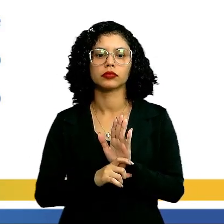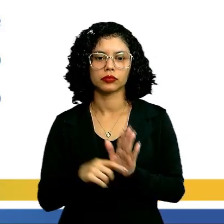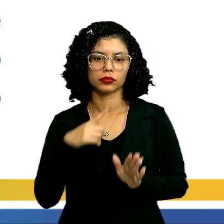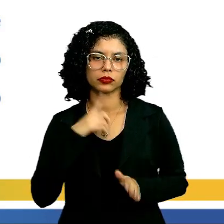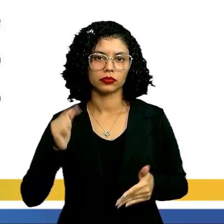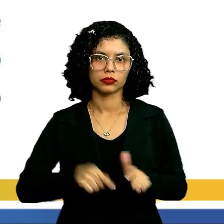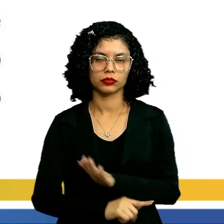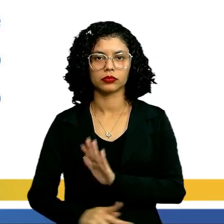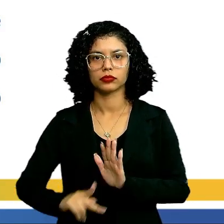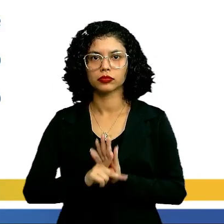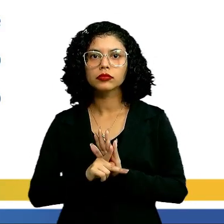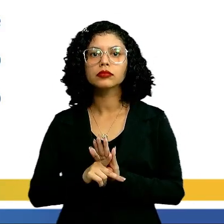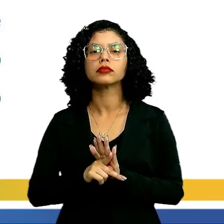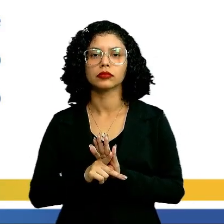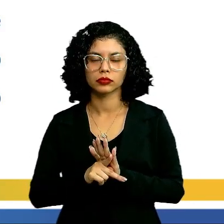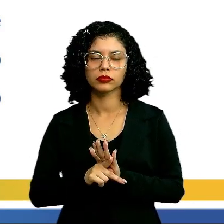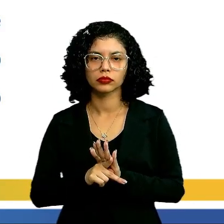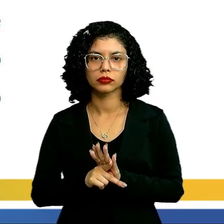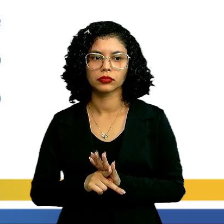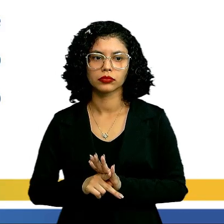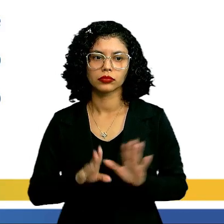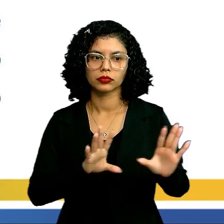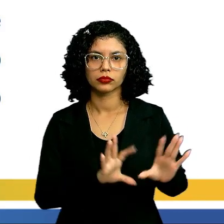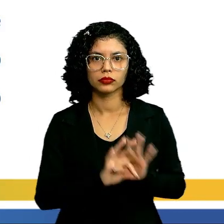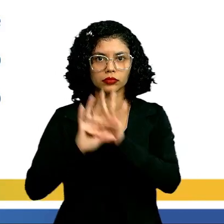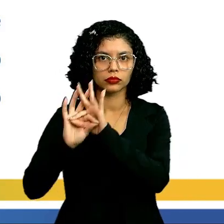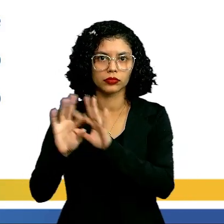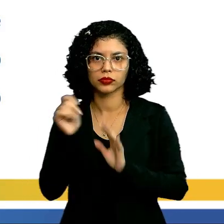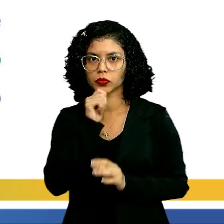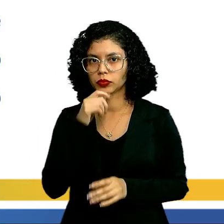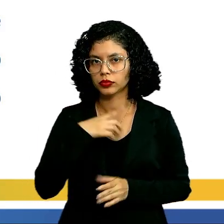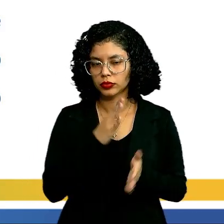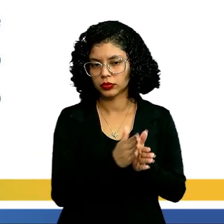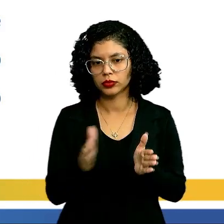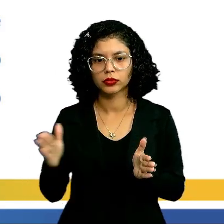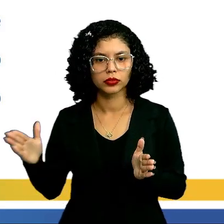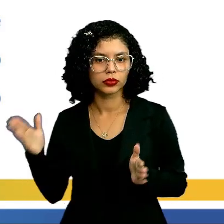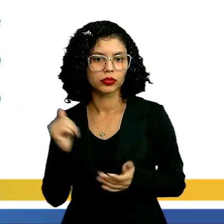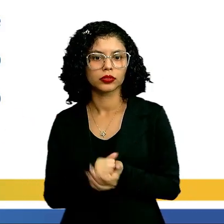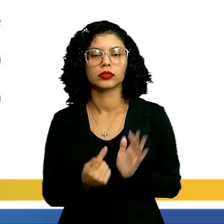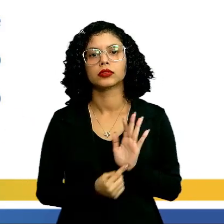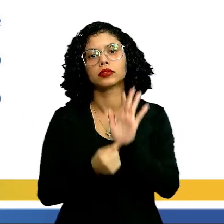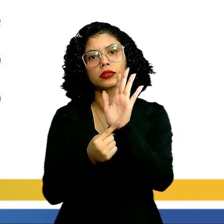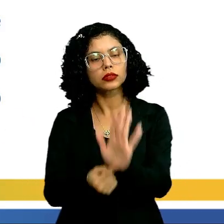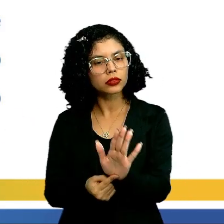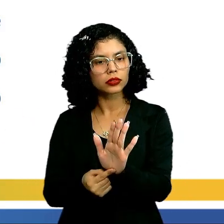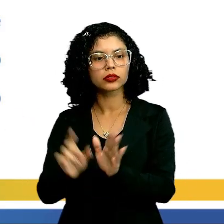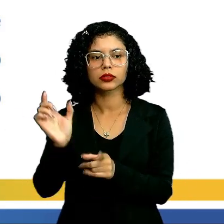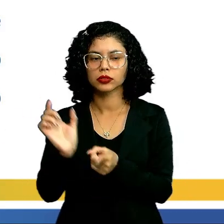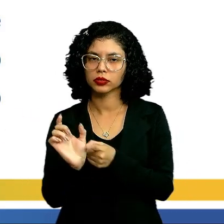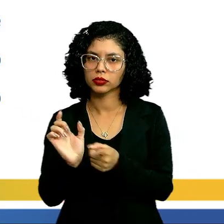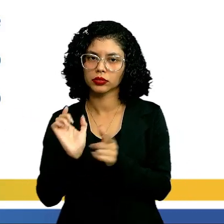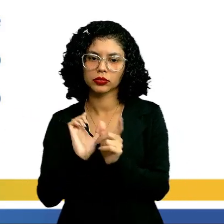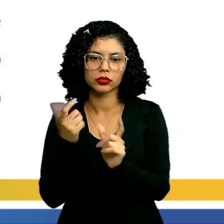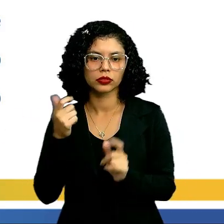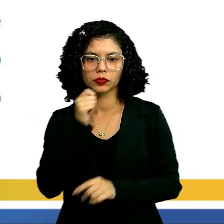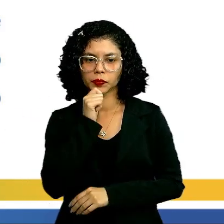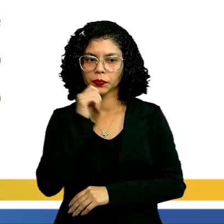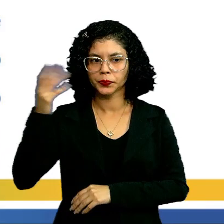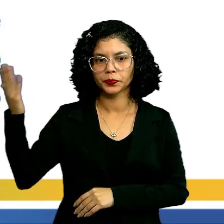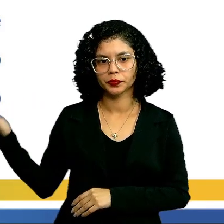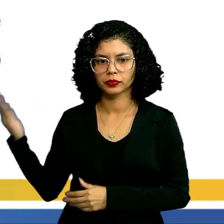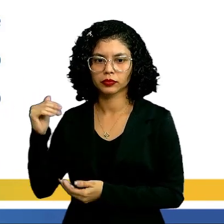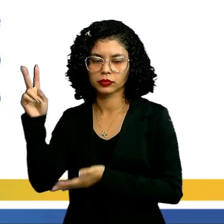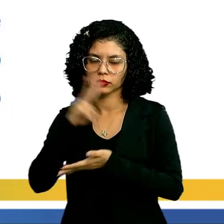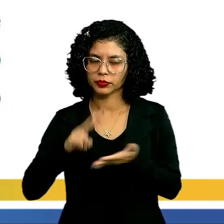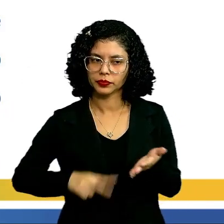deste parágrafo, essa coesão sequencial, ela está exposta dentro dessas palavras que estão em negrito. Então, vamos iniciar a